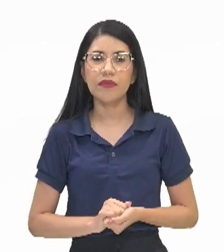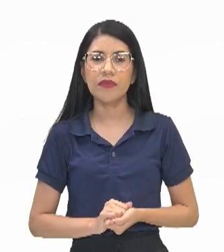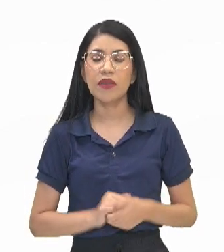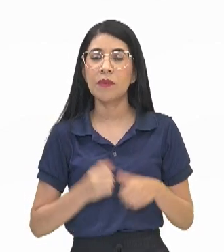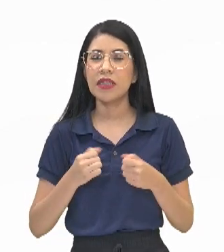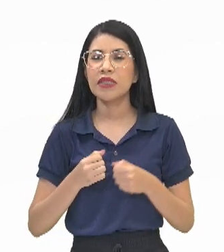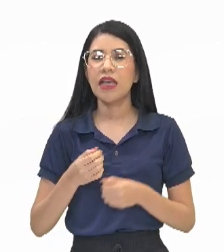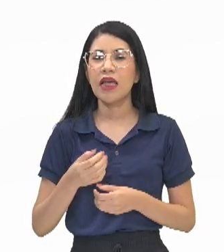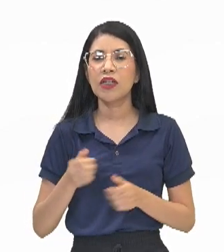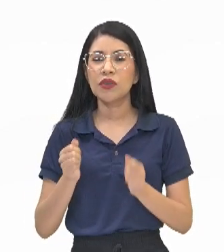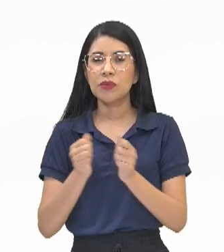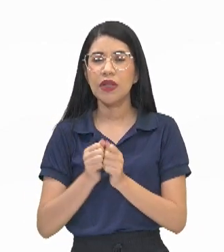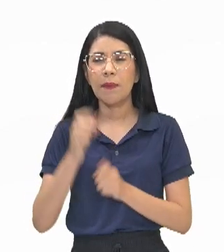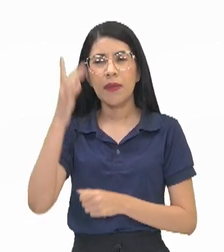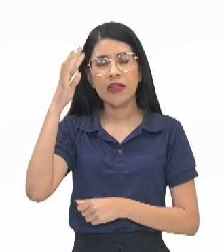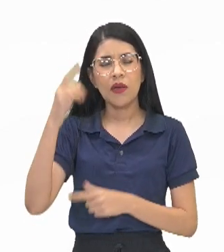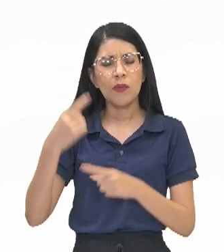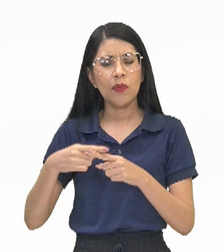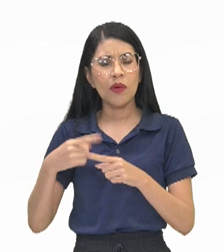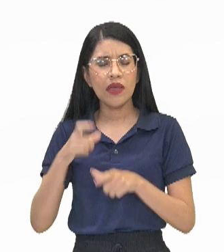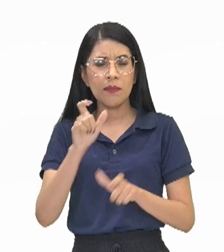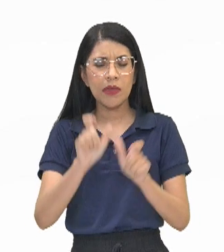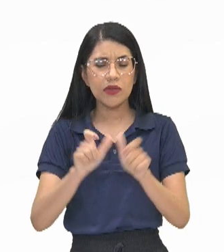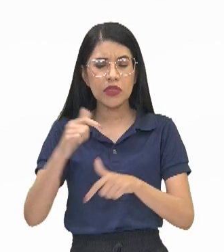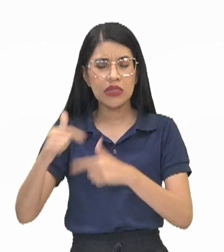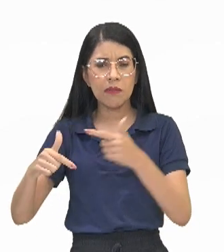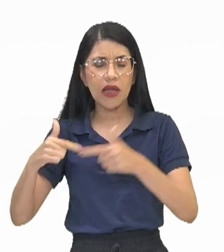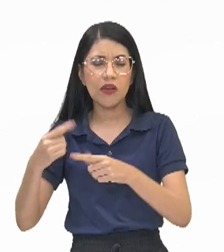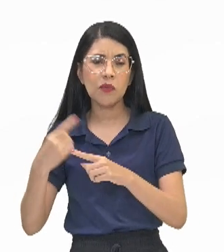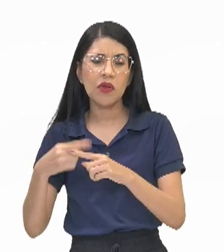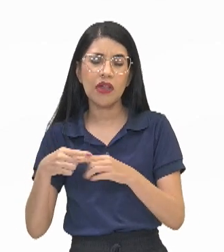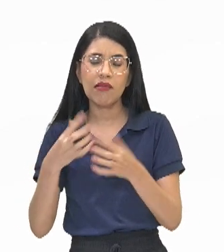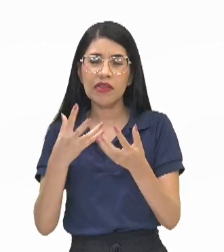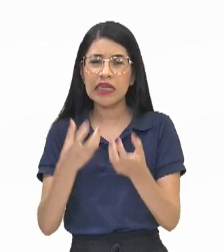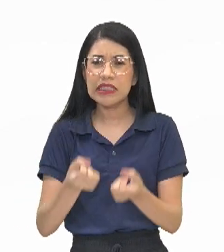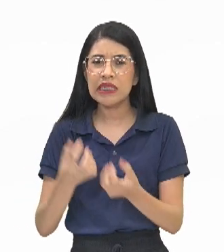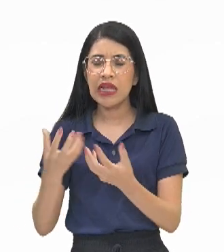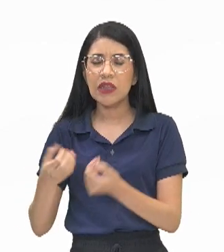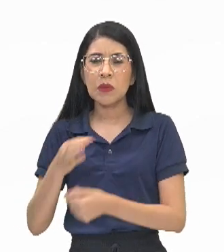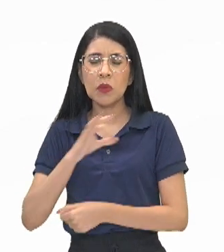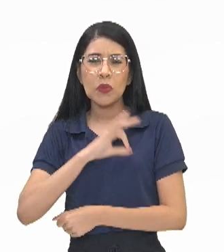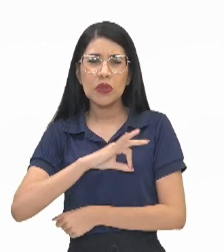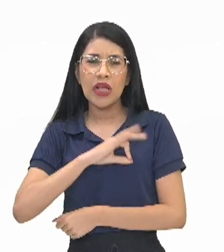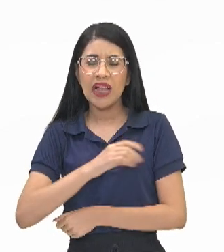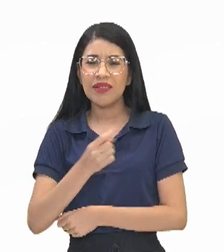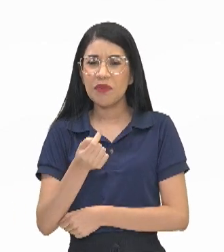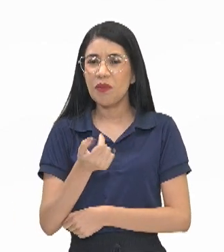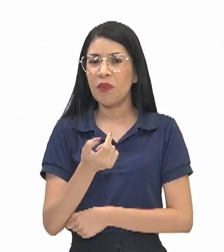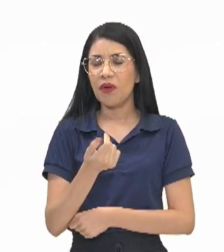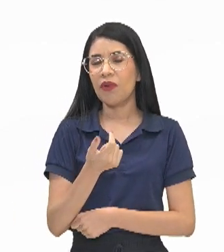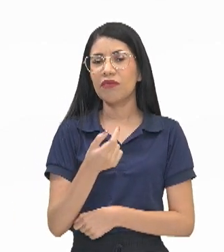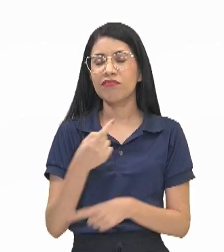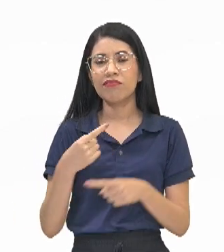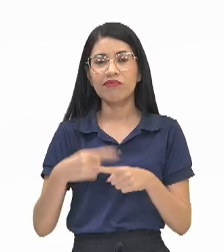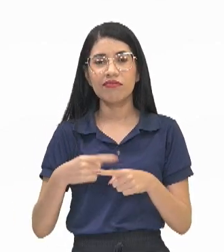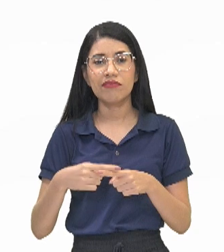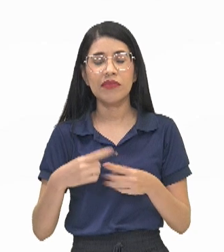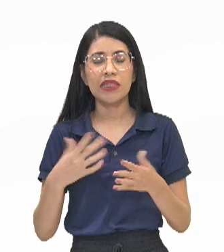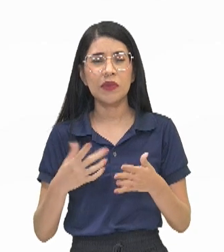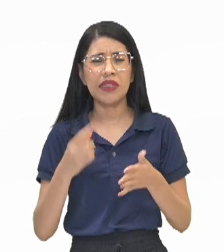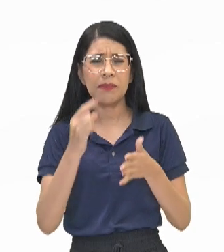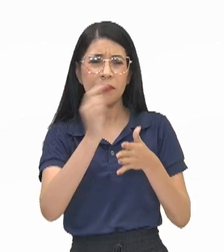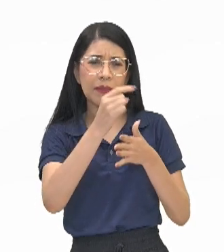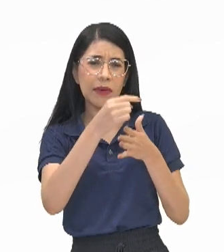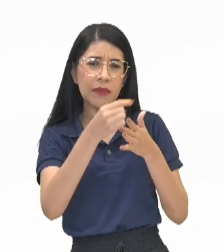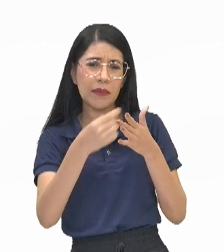pensar? Por que as pessoas trabalham? Por que elas aceitam um salário baixo? Então, um monte de questões